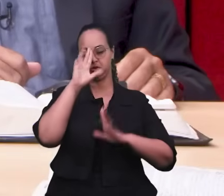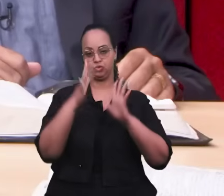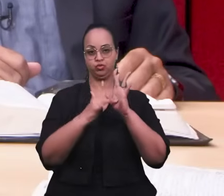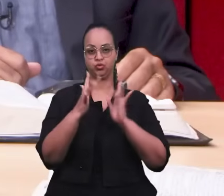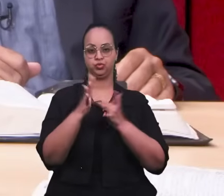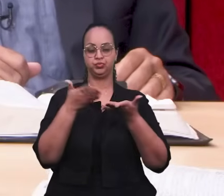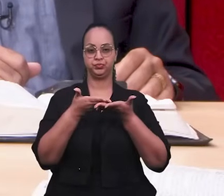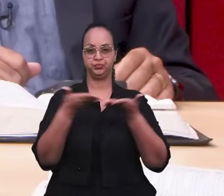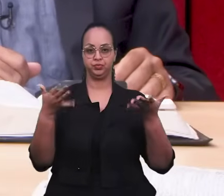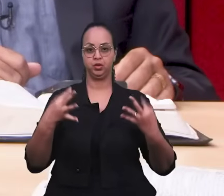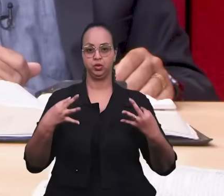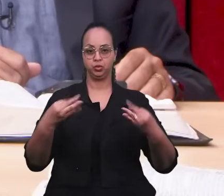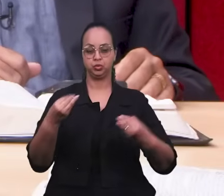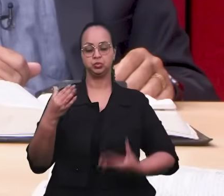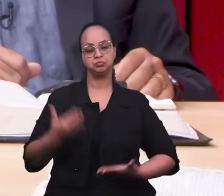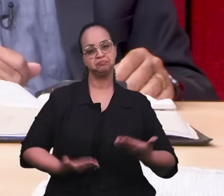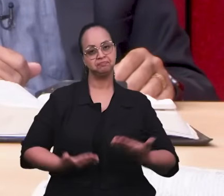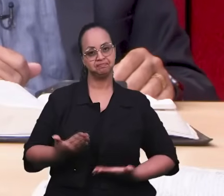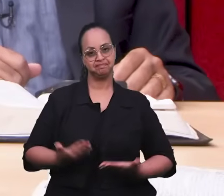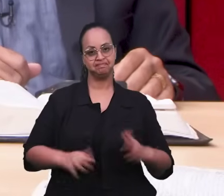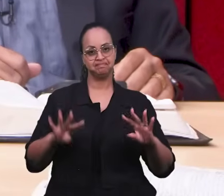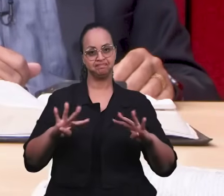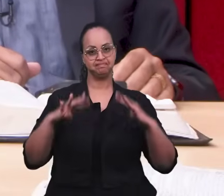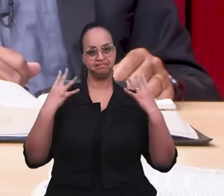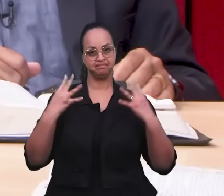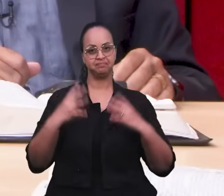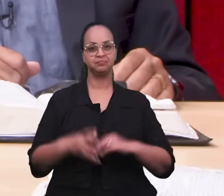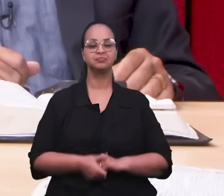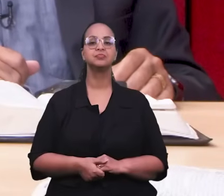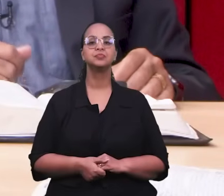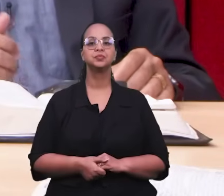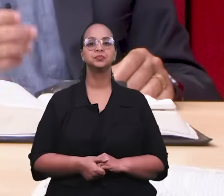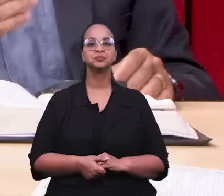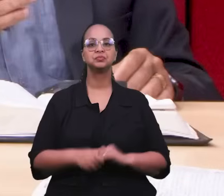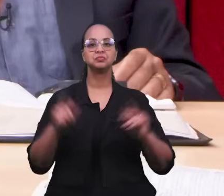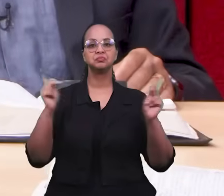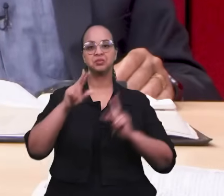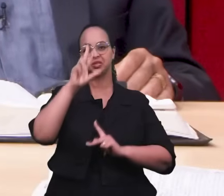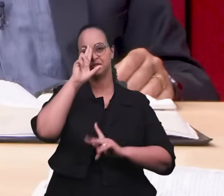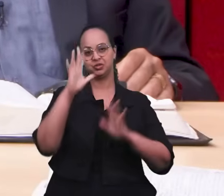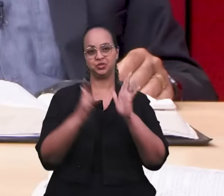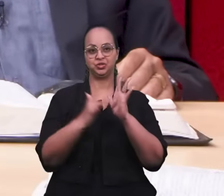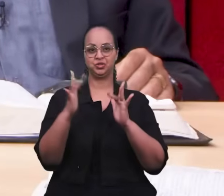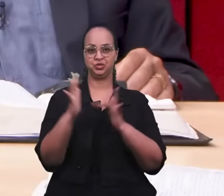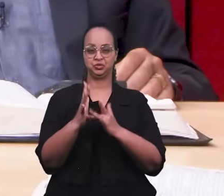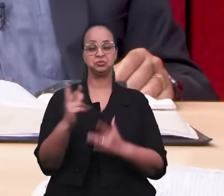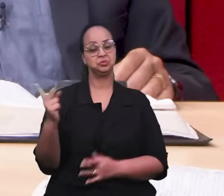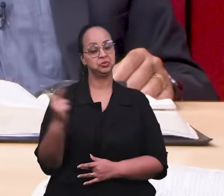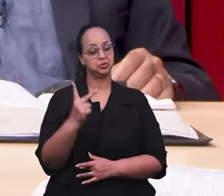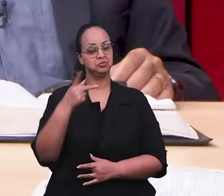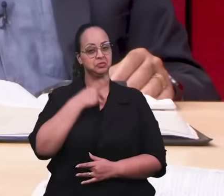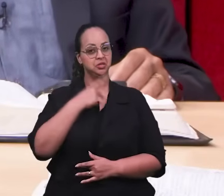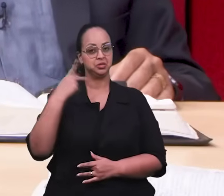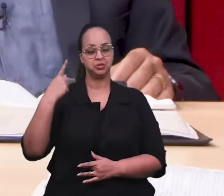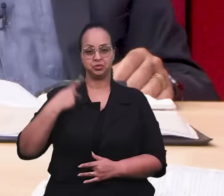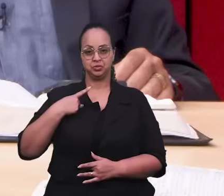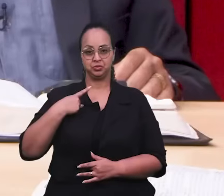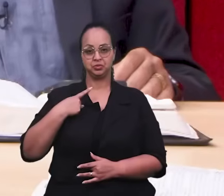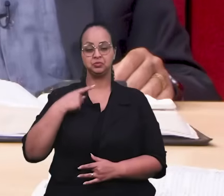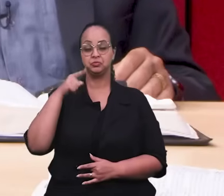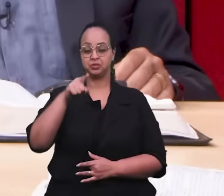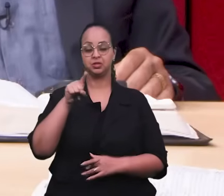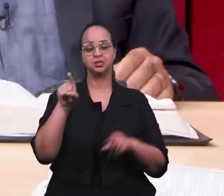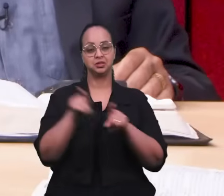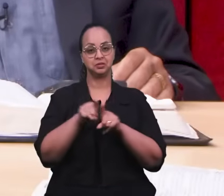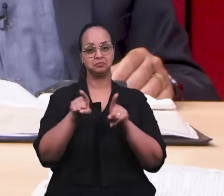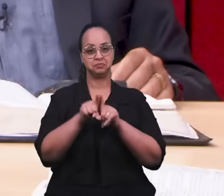acompanhando e participando conosco deste programa. Paz do Senhor Jesus, cumprimento aqui o Pastor Marcelo, Pastor Jonas